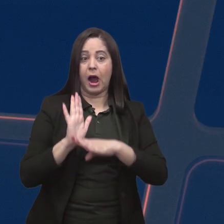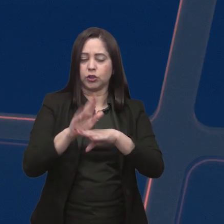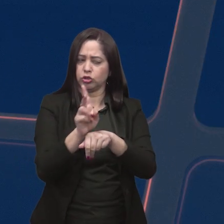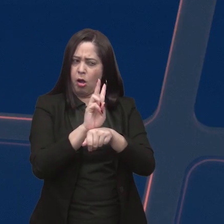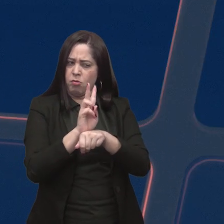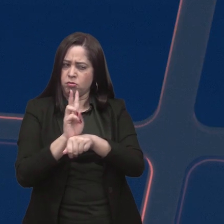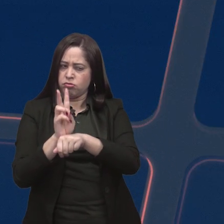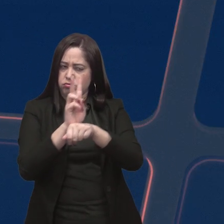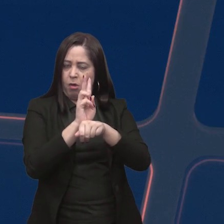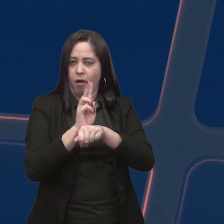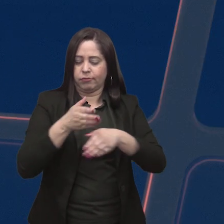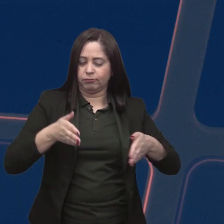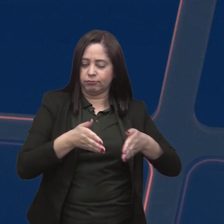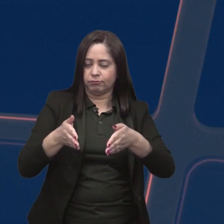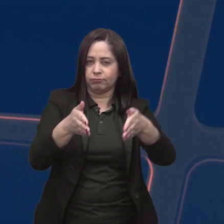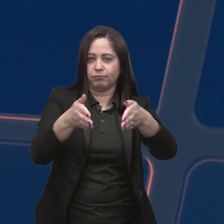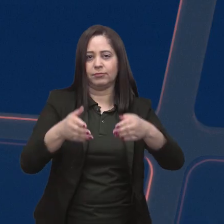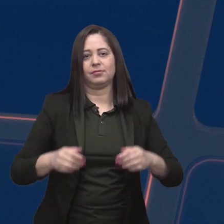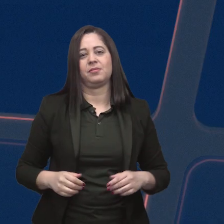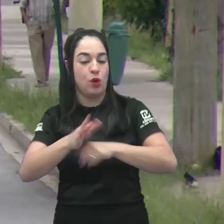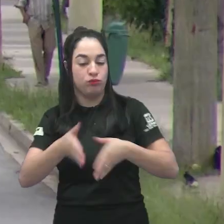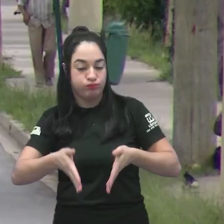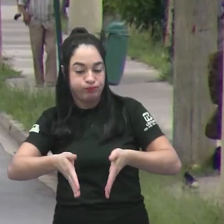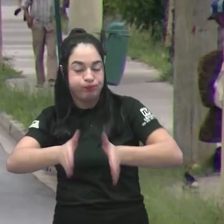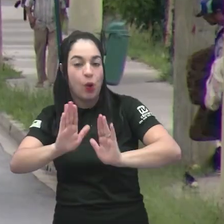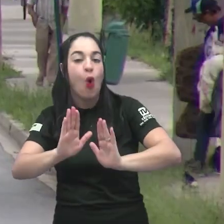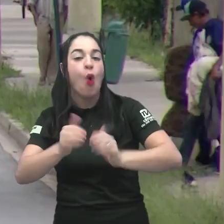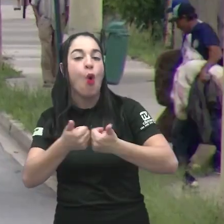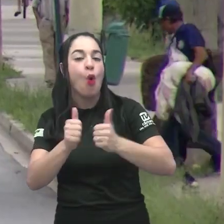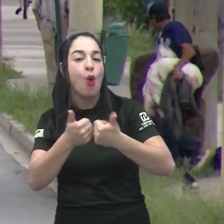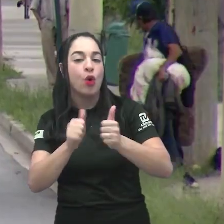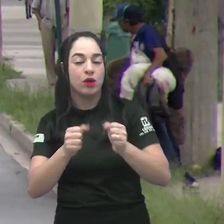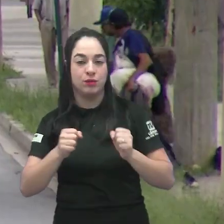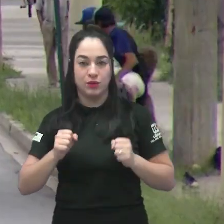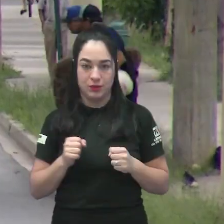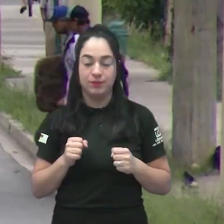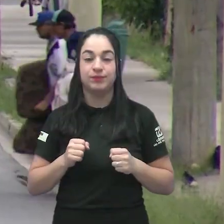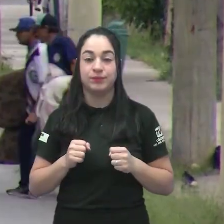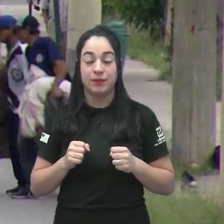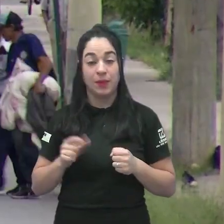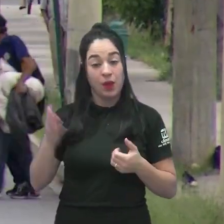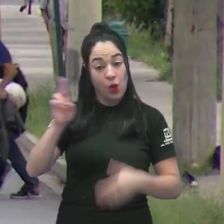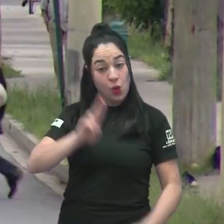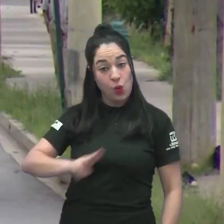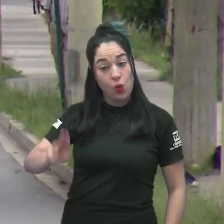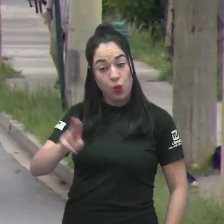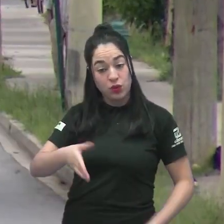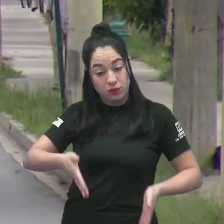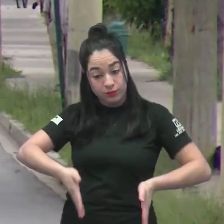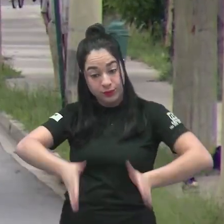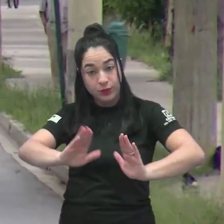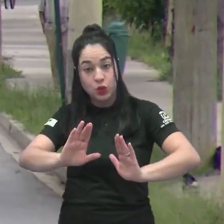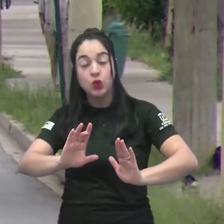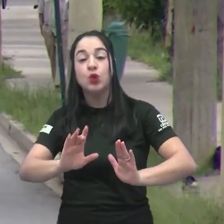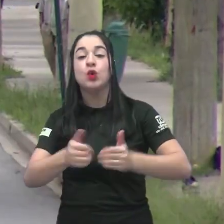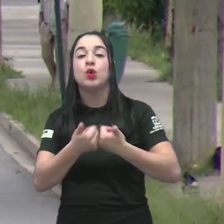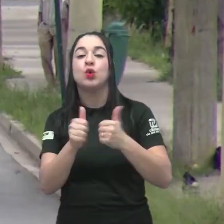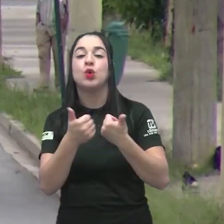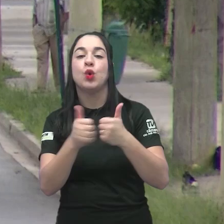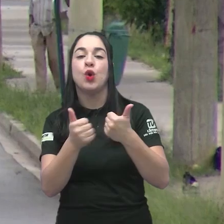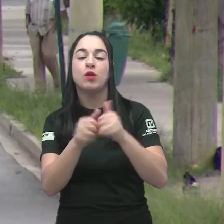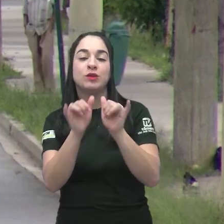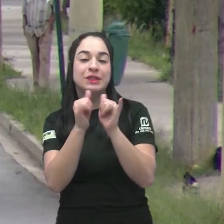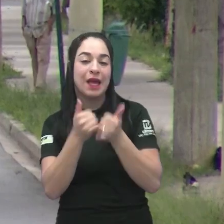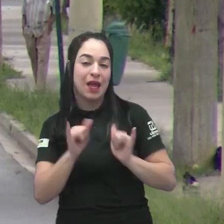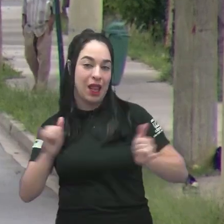na fiscalização do corredor exclusivo. A linha verde é um corredor exclusivo para ônibus do transporte público